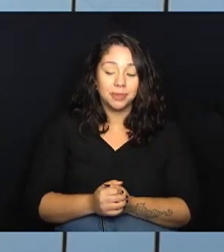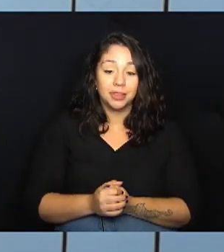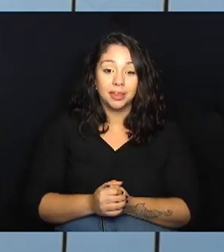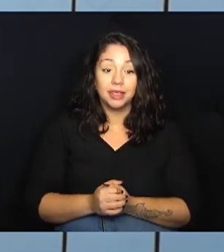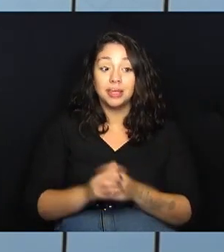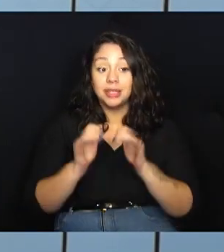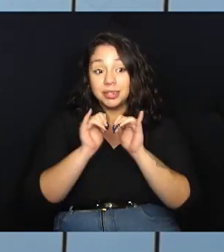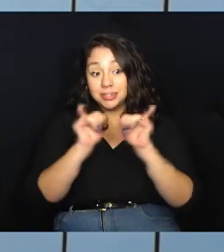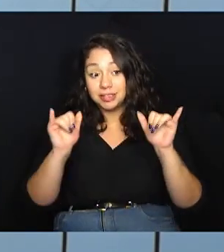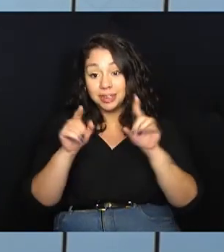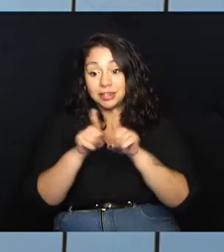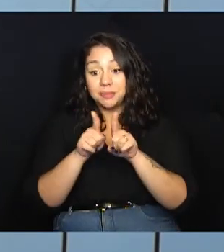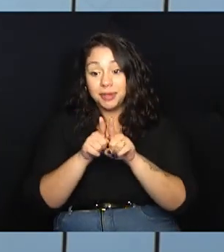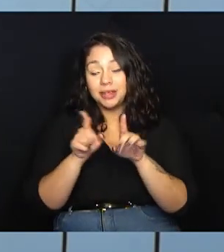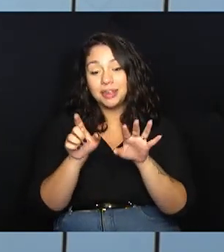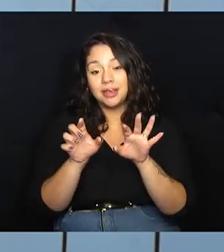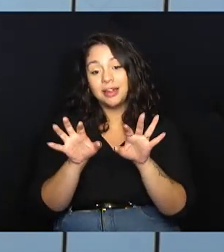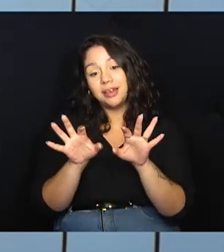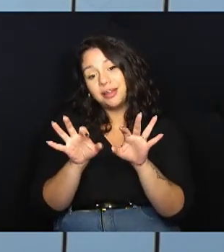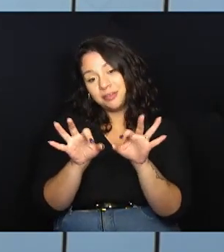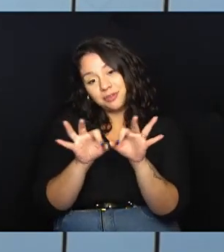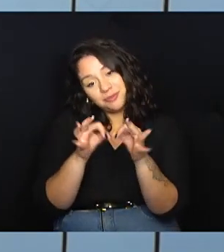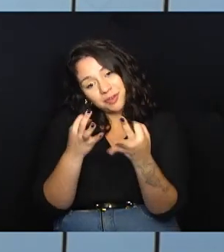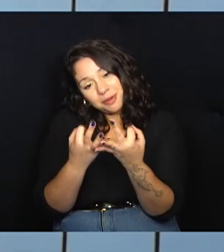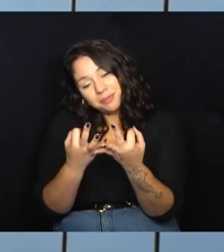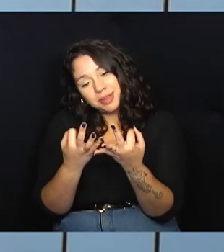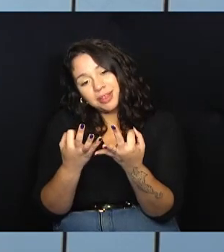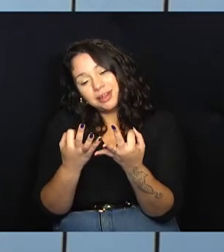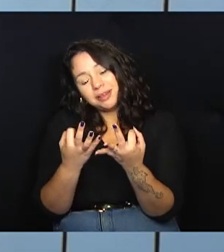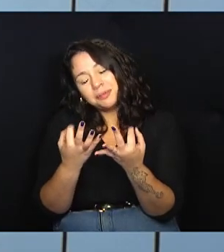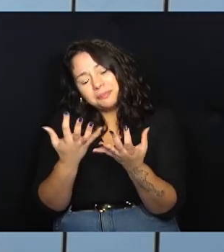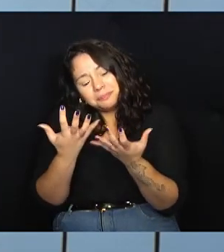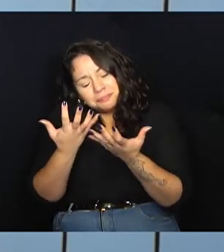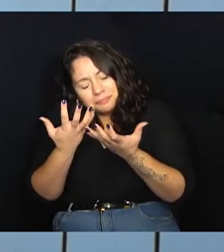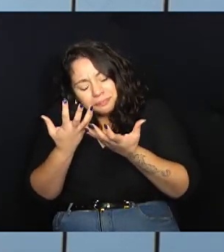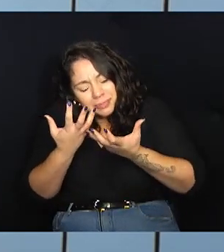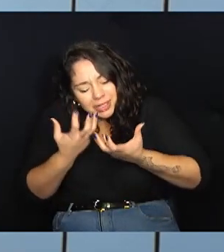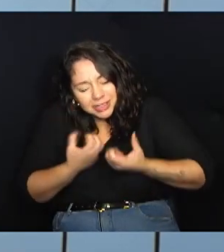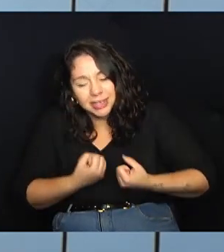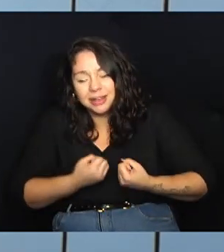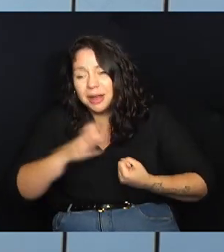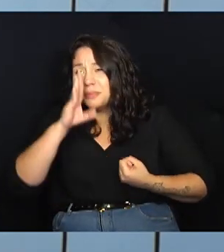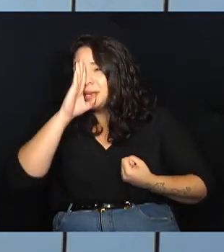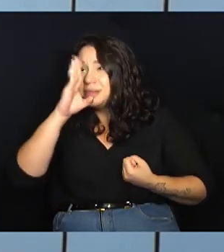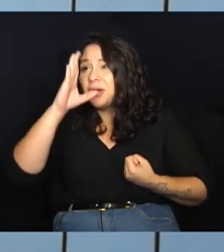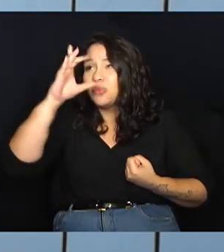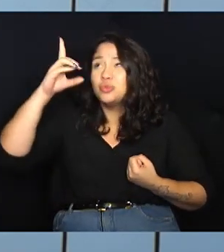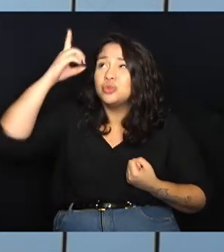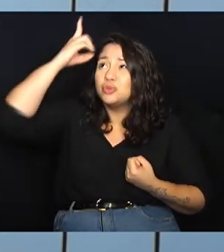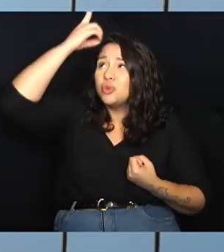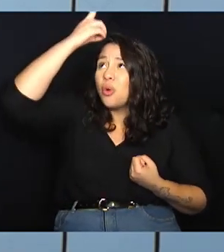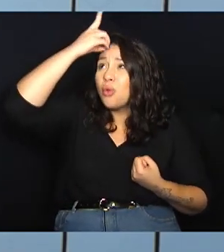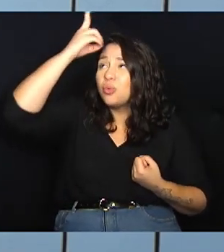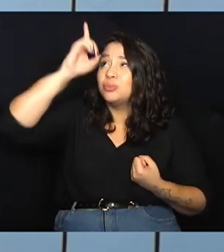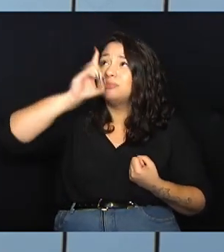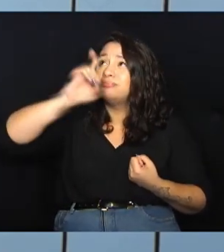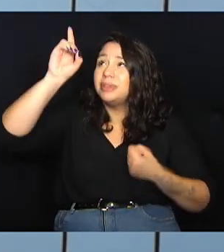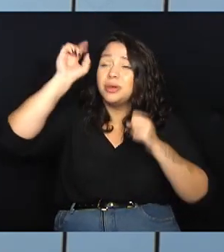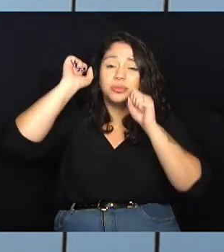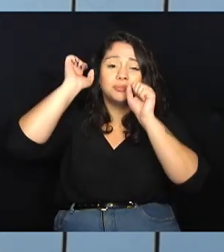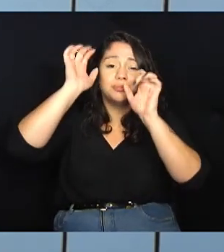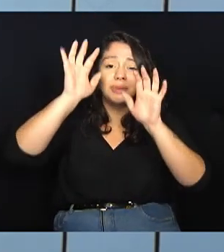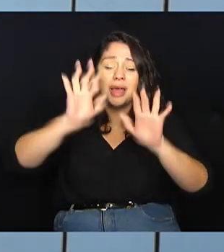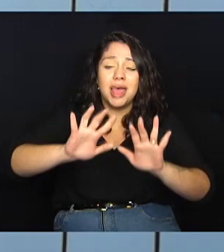se deixem dominar pelo maior dom que Deus deu, que é o amor, né? É o amor, é o maior